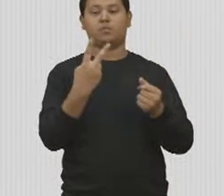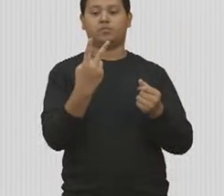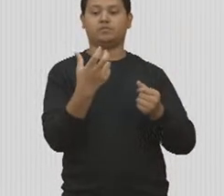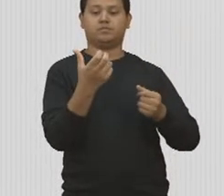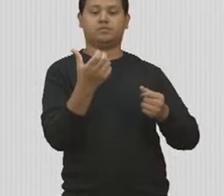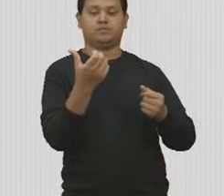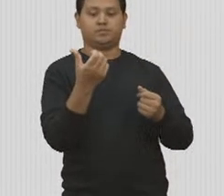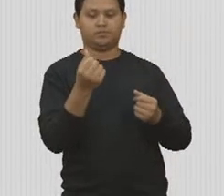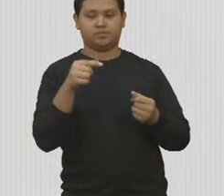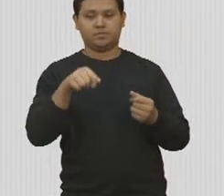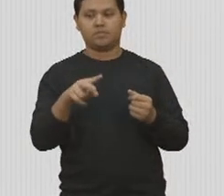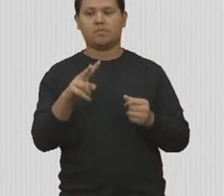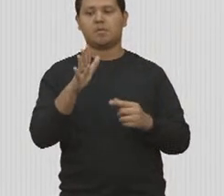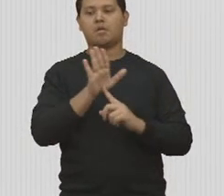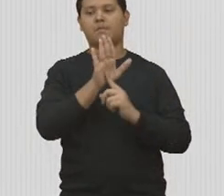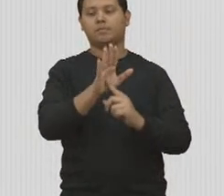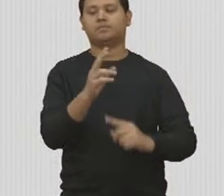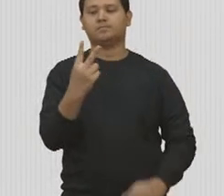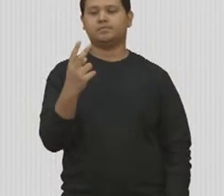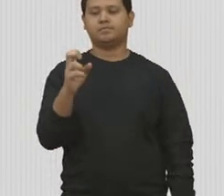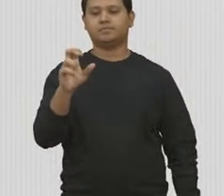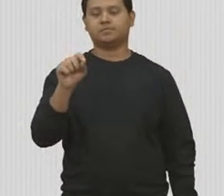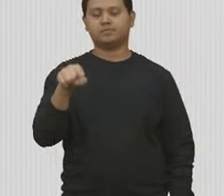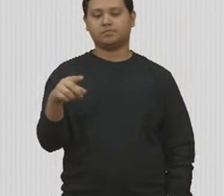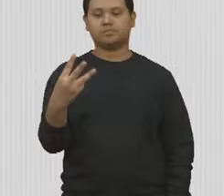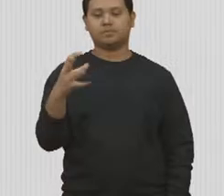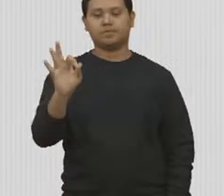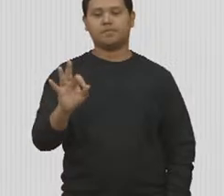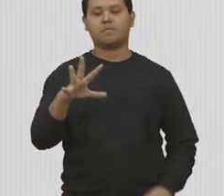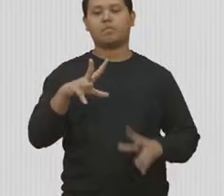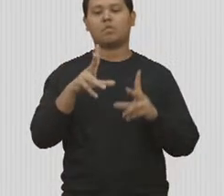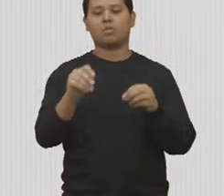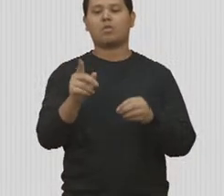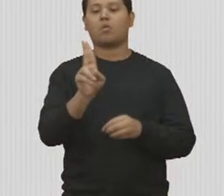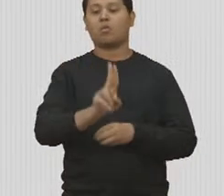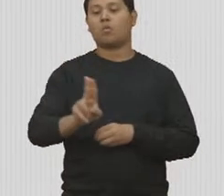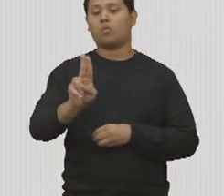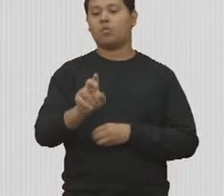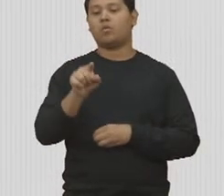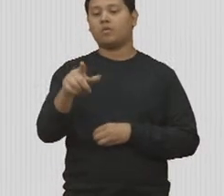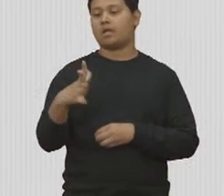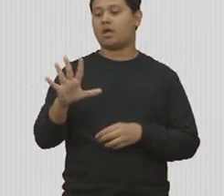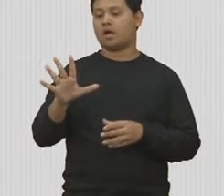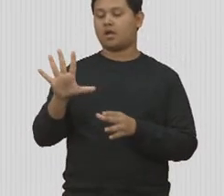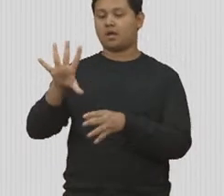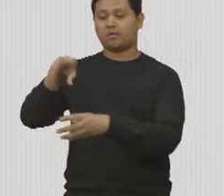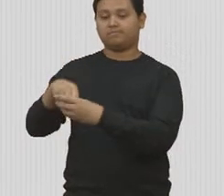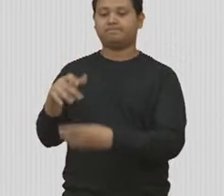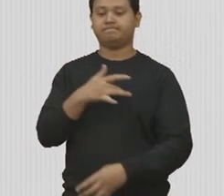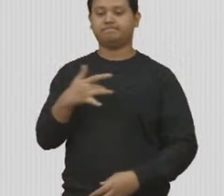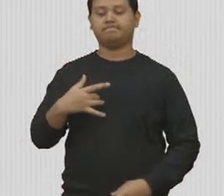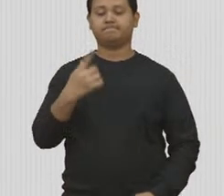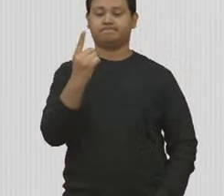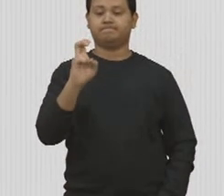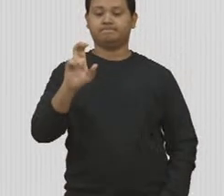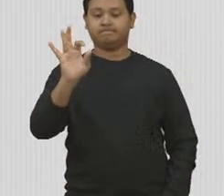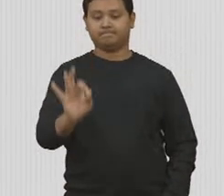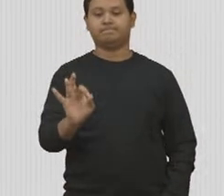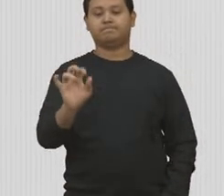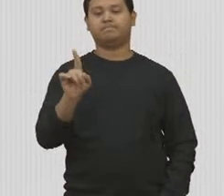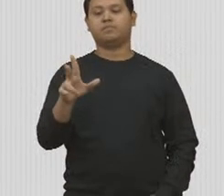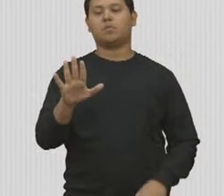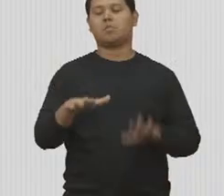representa 25,3%. A aplicação mínima constitucional em saúde de 15%, que